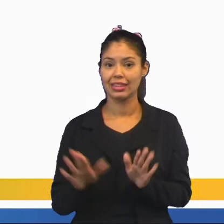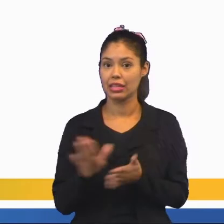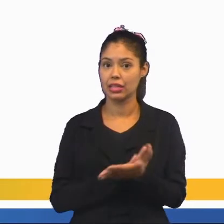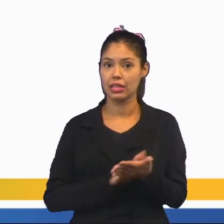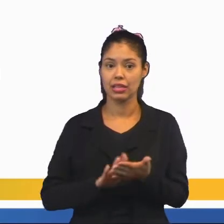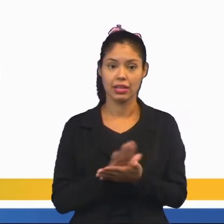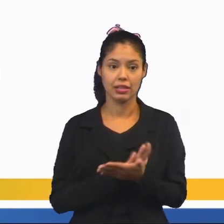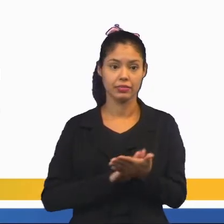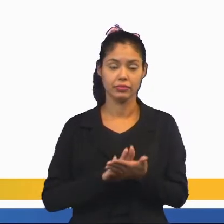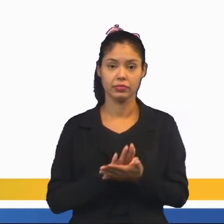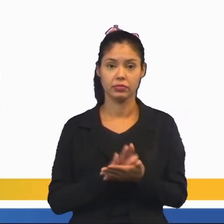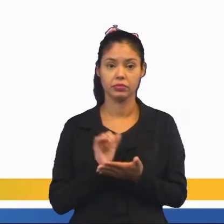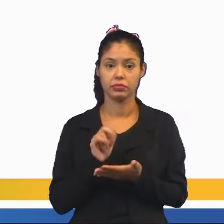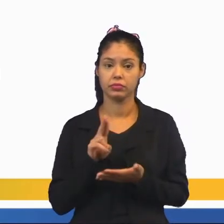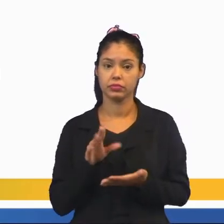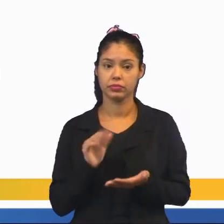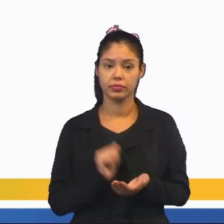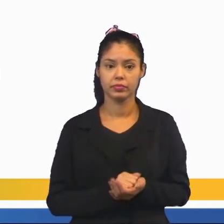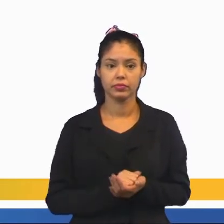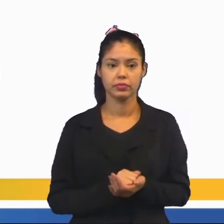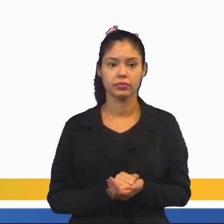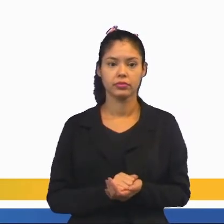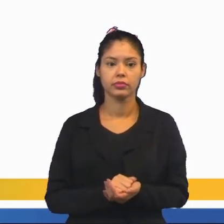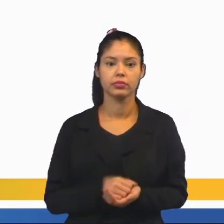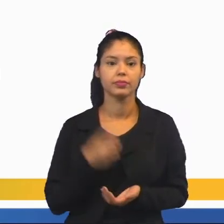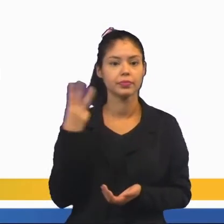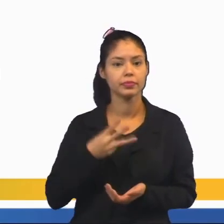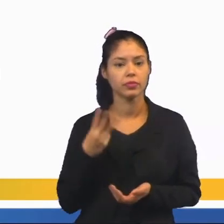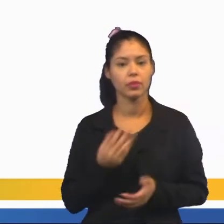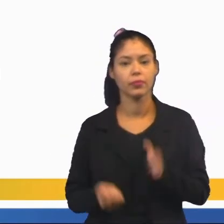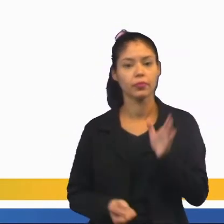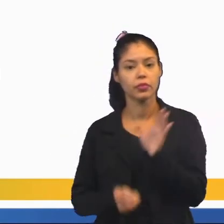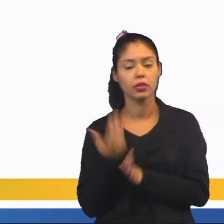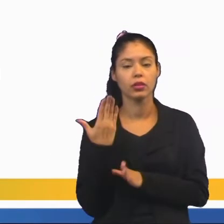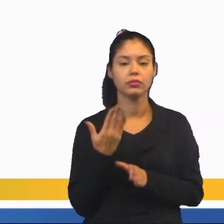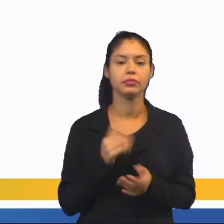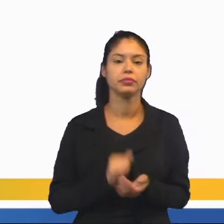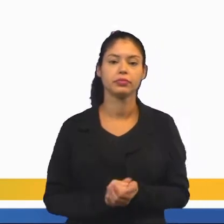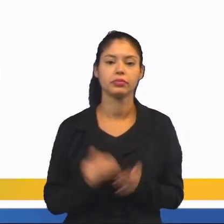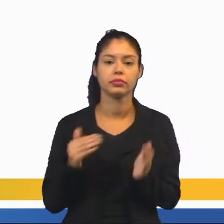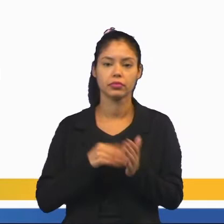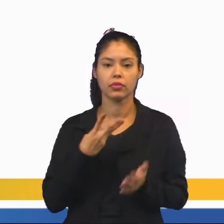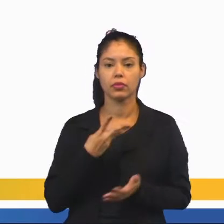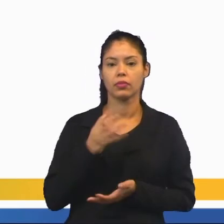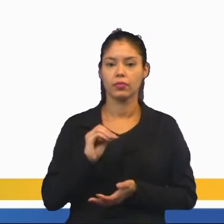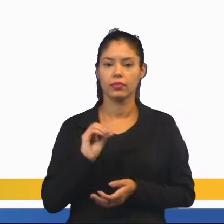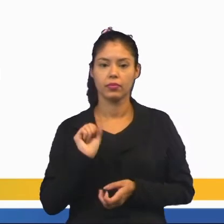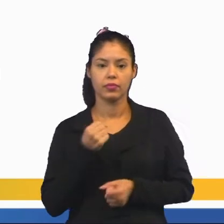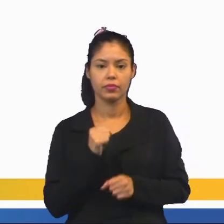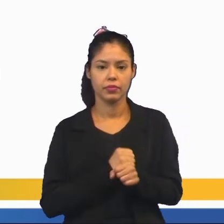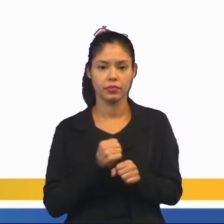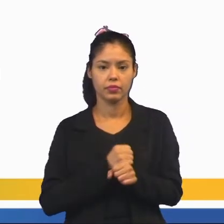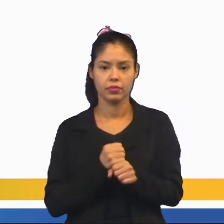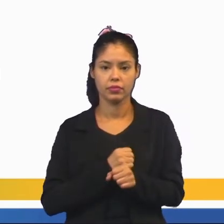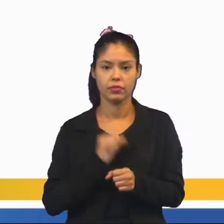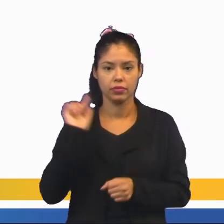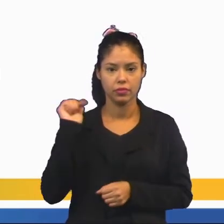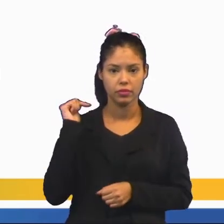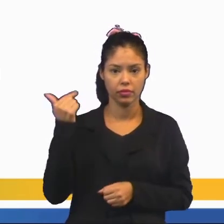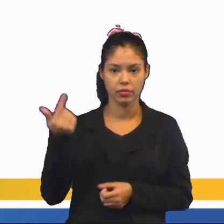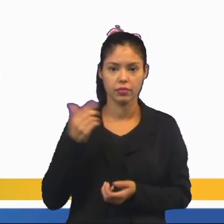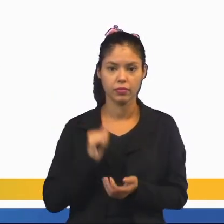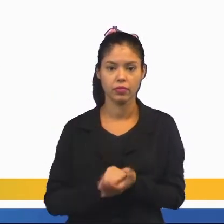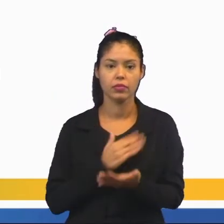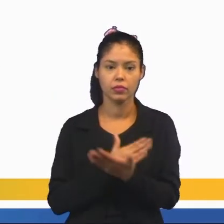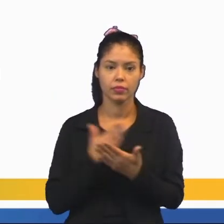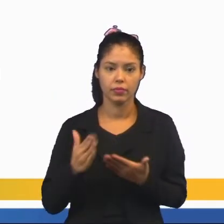apresenta nenhum sinal ou sintoma. A fase terciária pode surgir entre 40